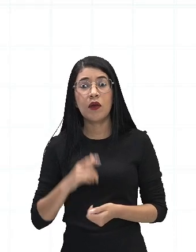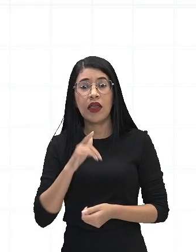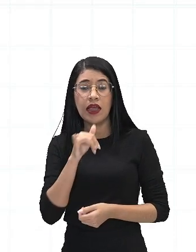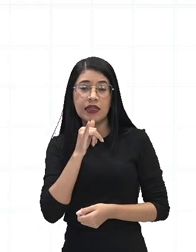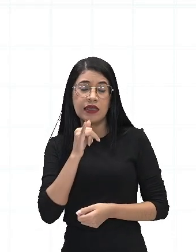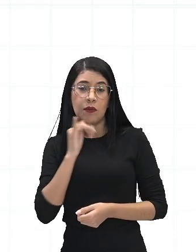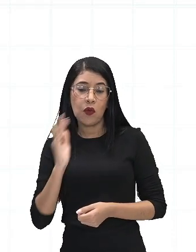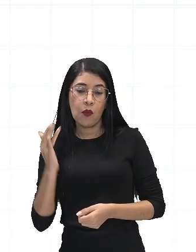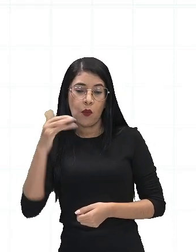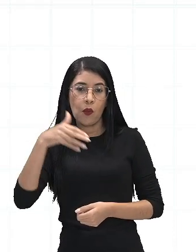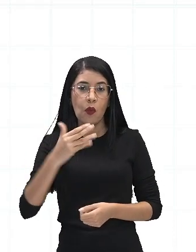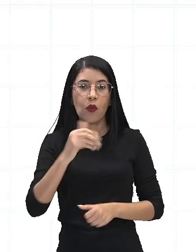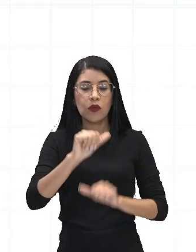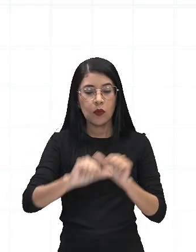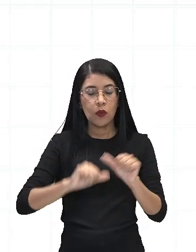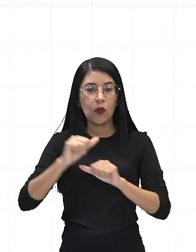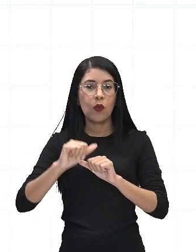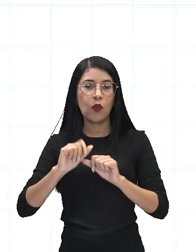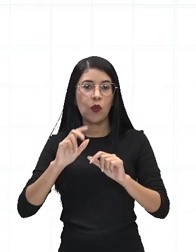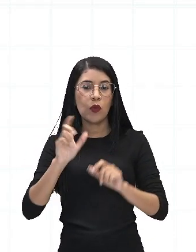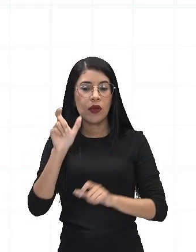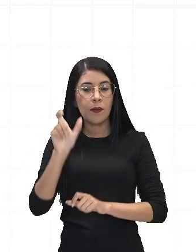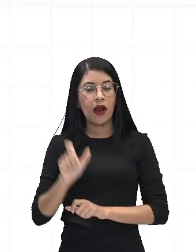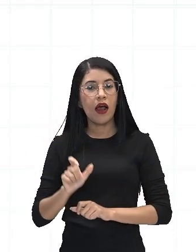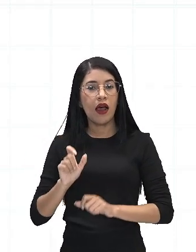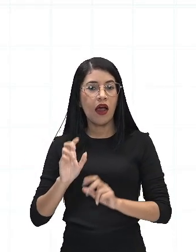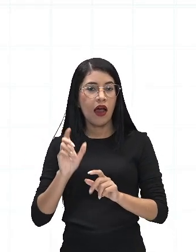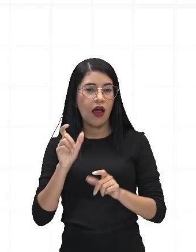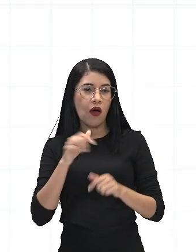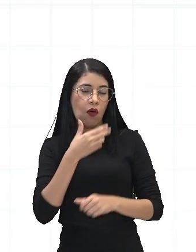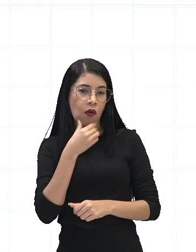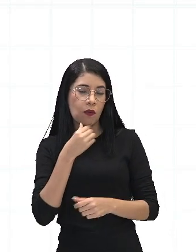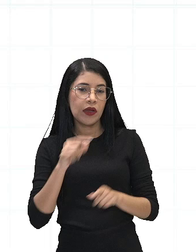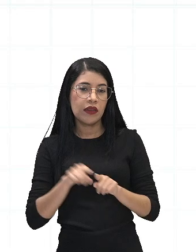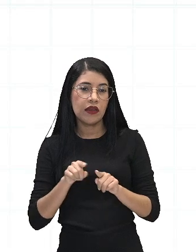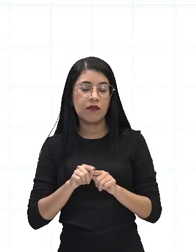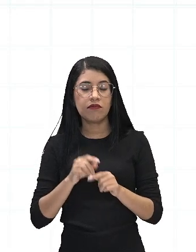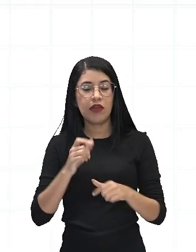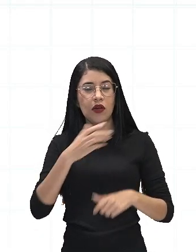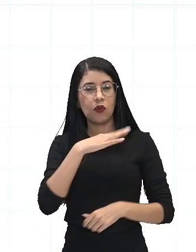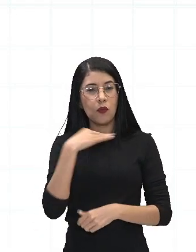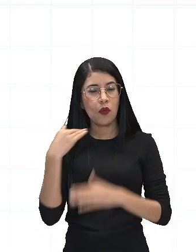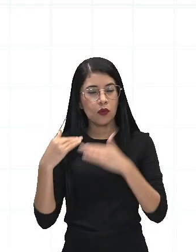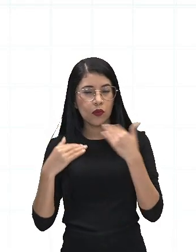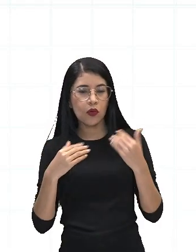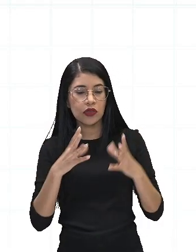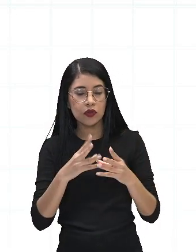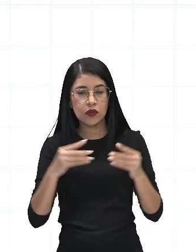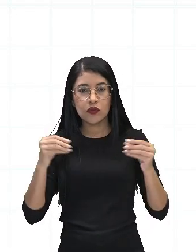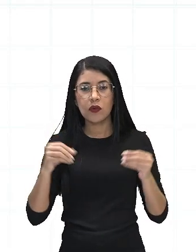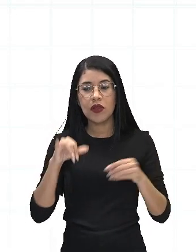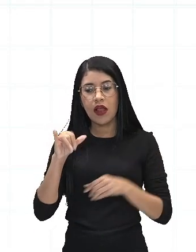vira homem e corpos que somem do IML, sua investigação